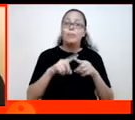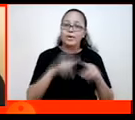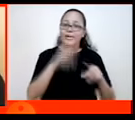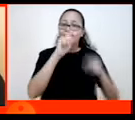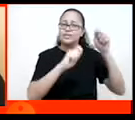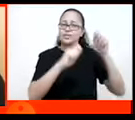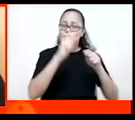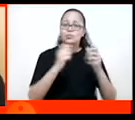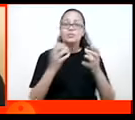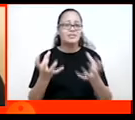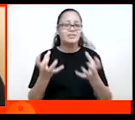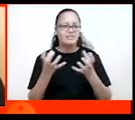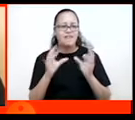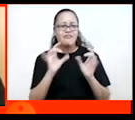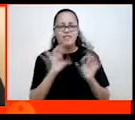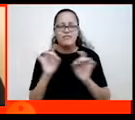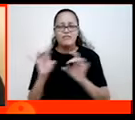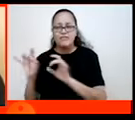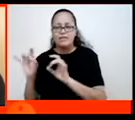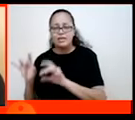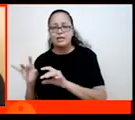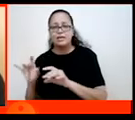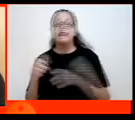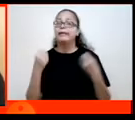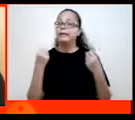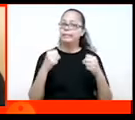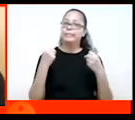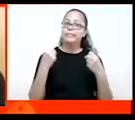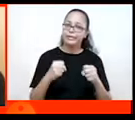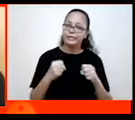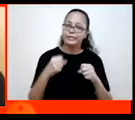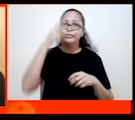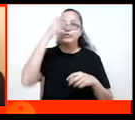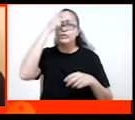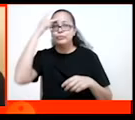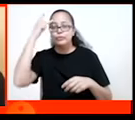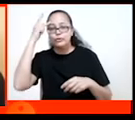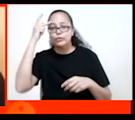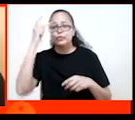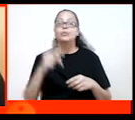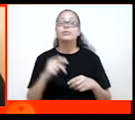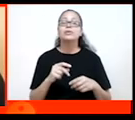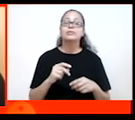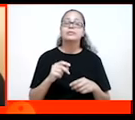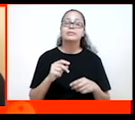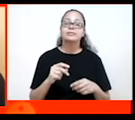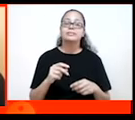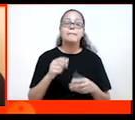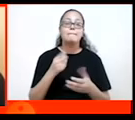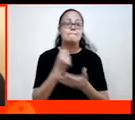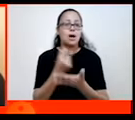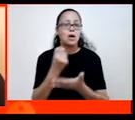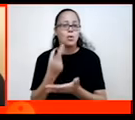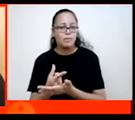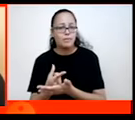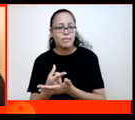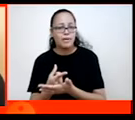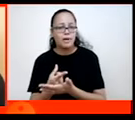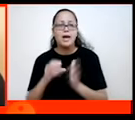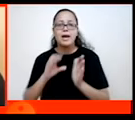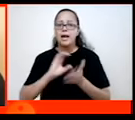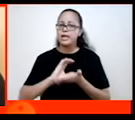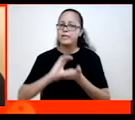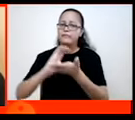querem lucrar, né? Se tornar cada vez mais ricos ainda. E para isso eles precisam de mercado consumidor. Então para isso investe-se em propaganda, em marketing,